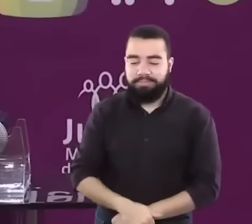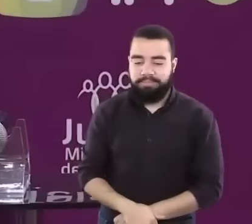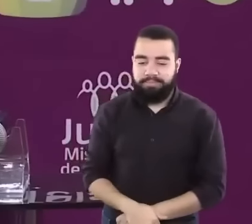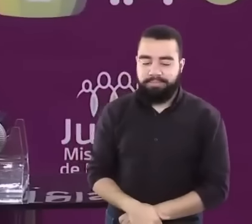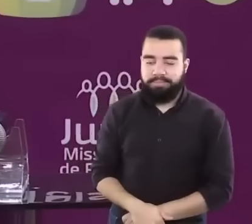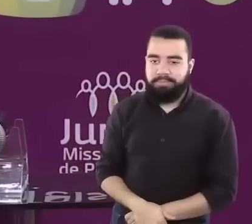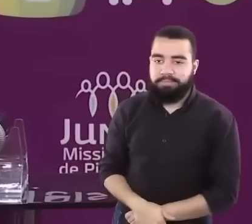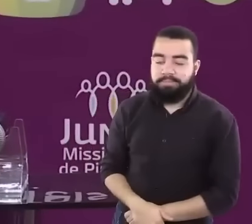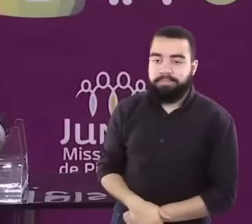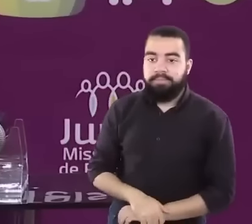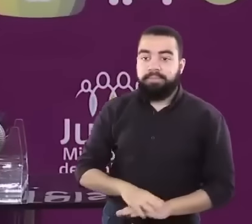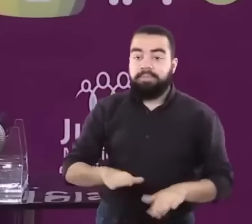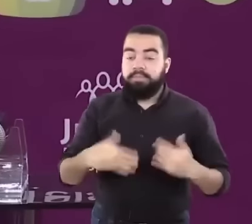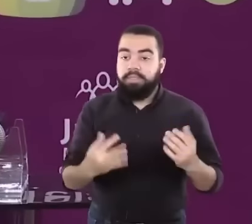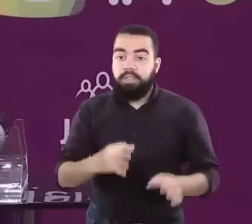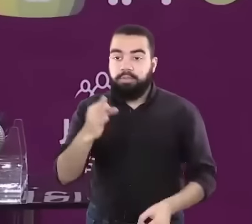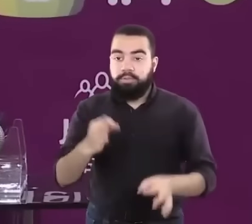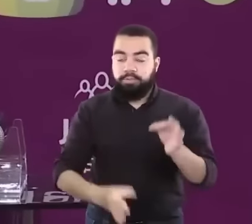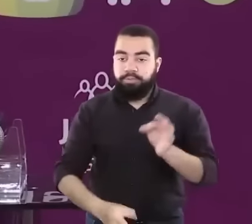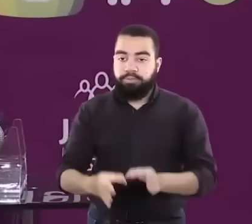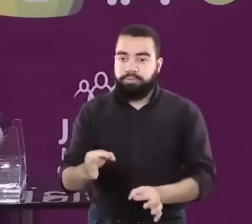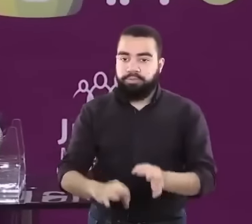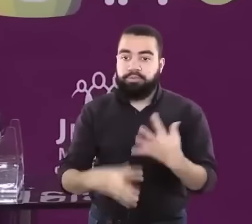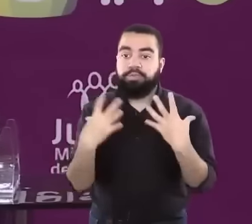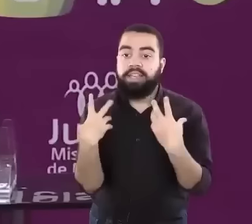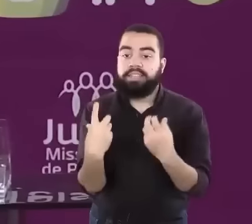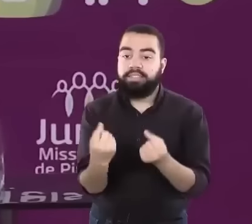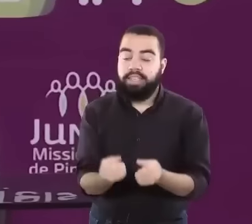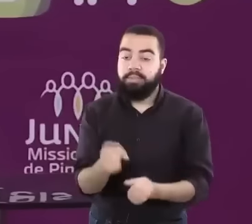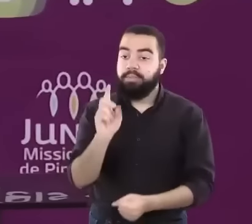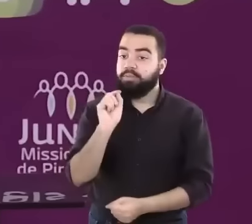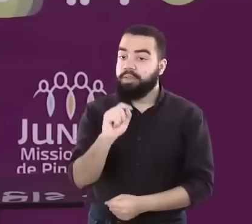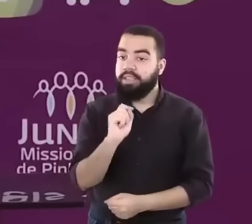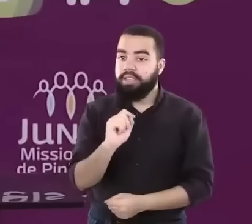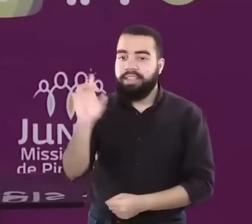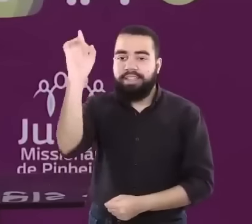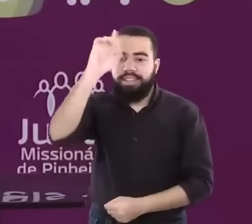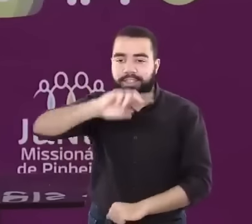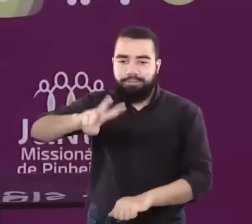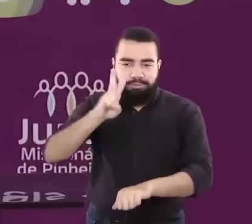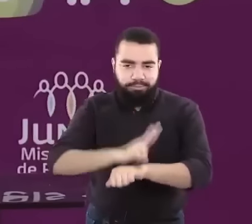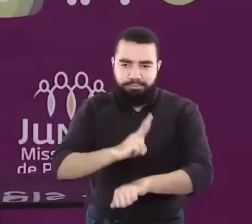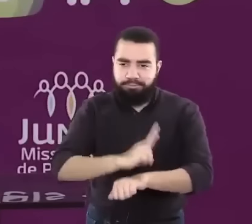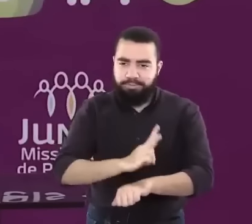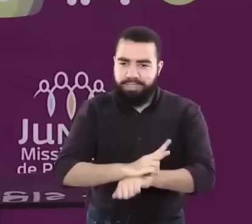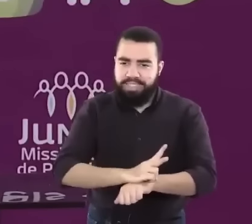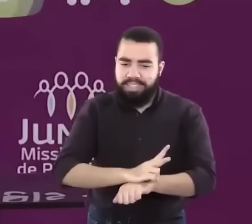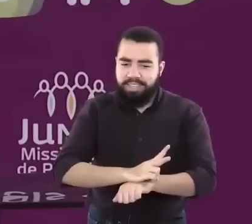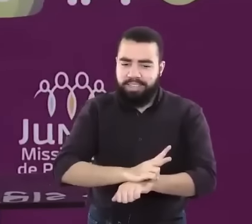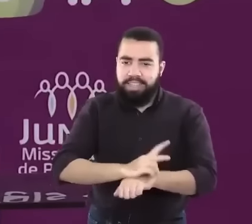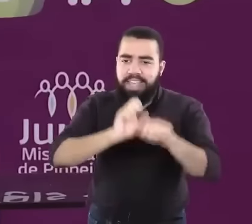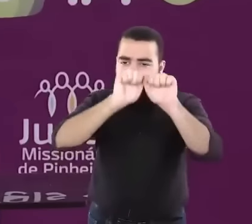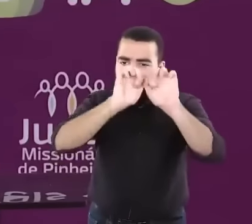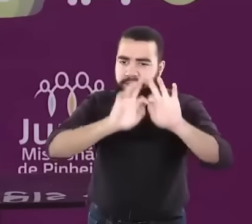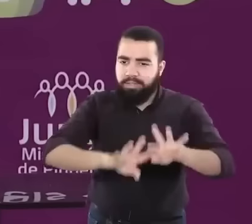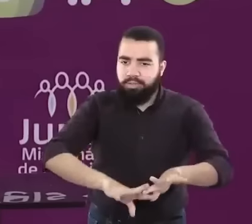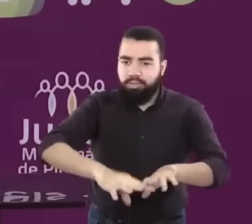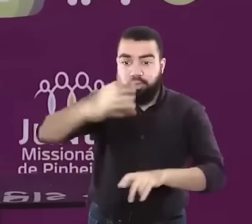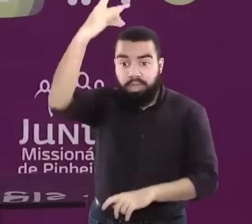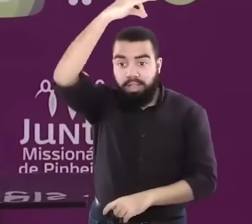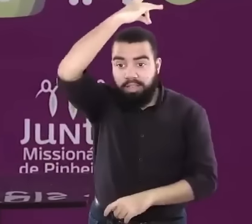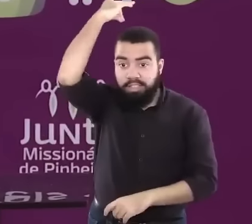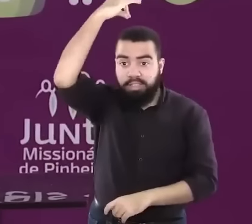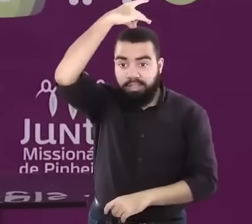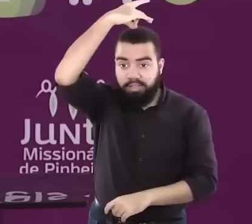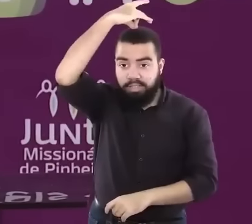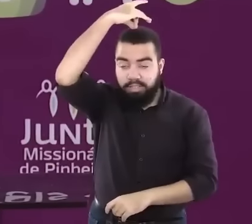justo recebe é justamente a sua proteção e a sua restauração espiritual veja que coisa linda lê